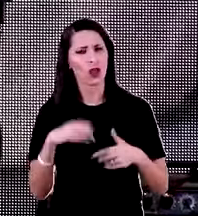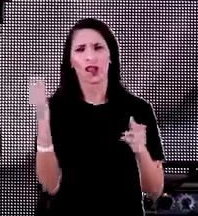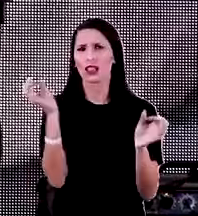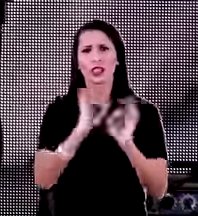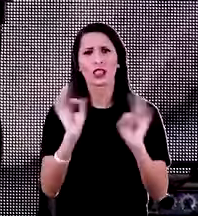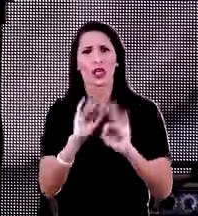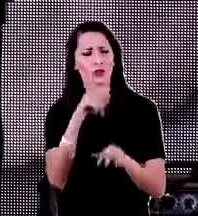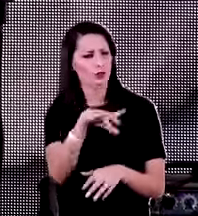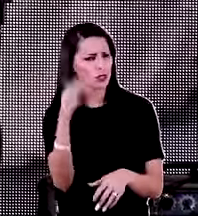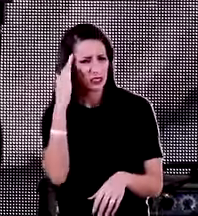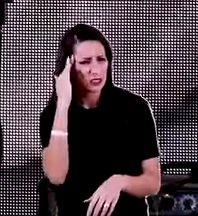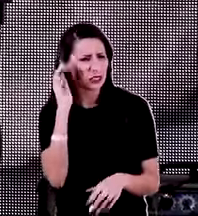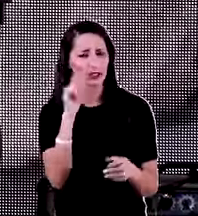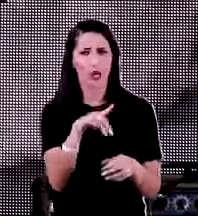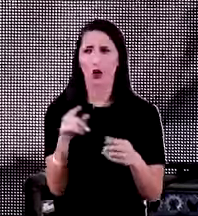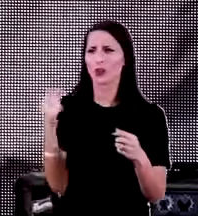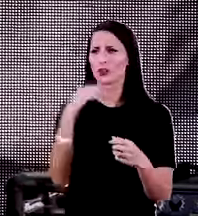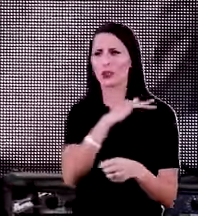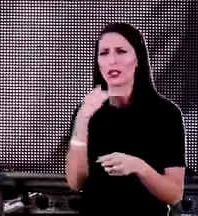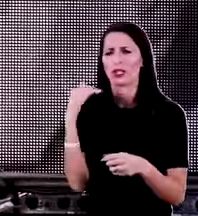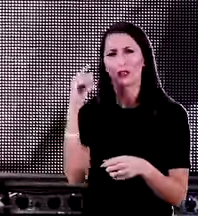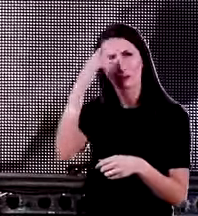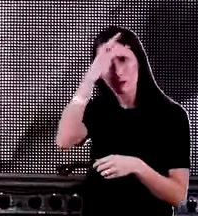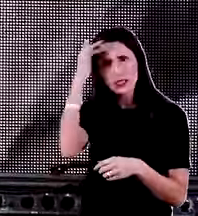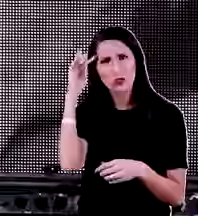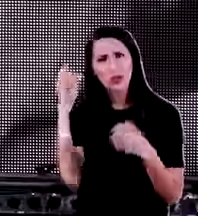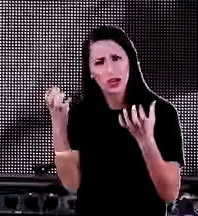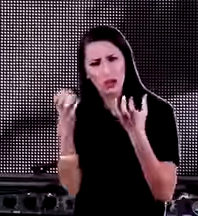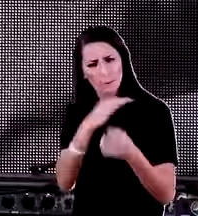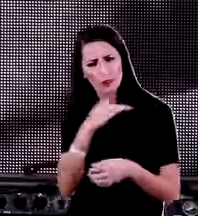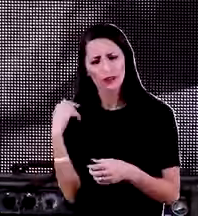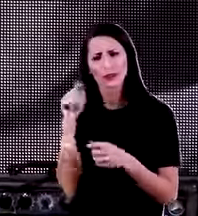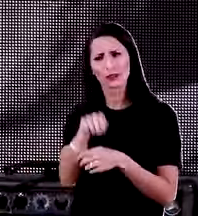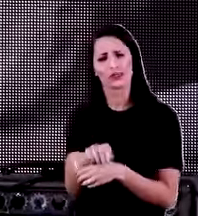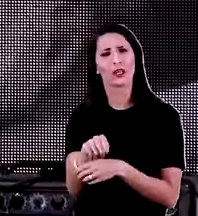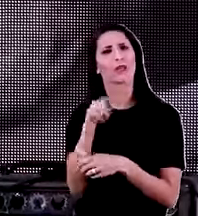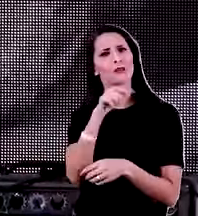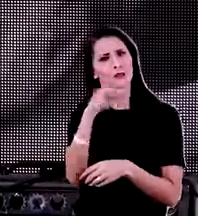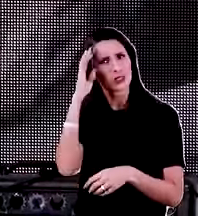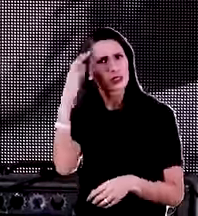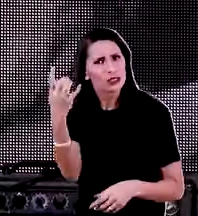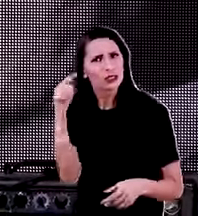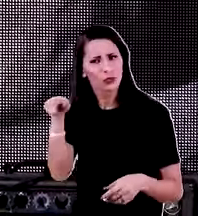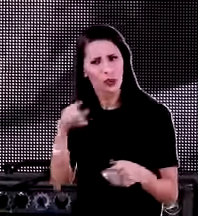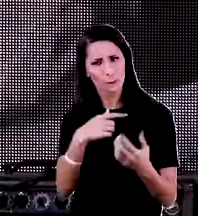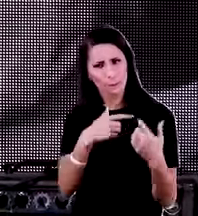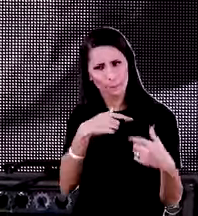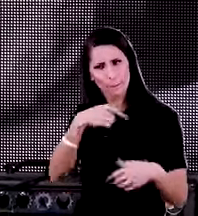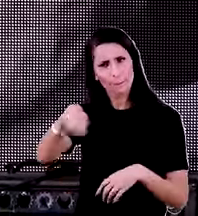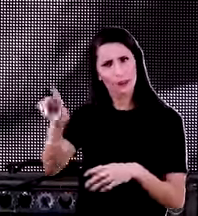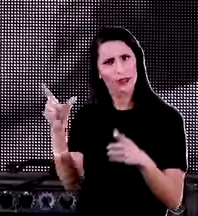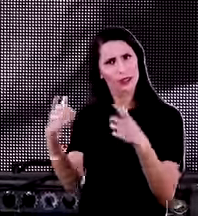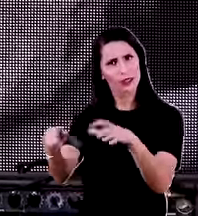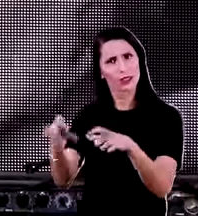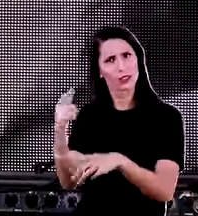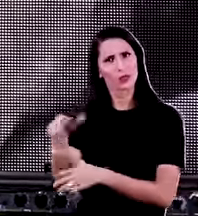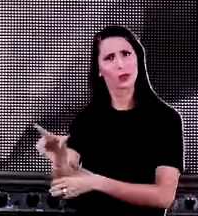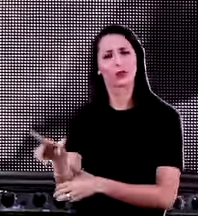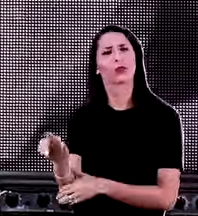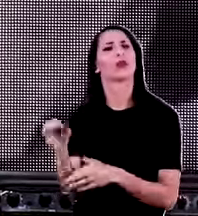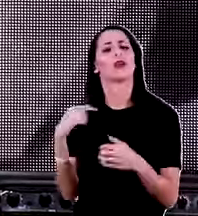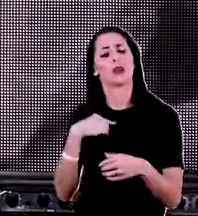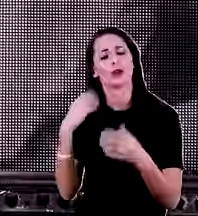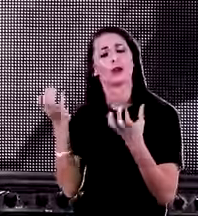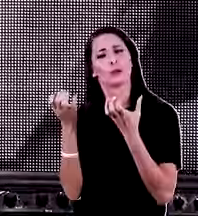estava todo mundo querendo matar você, você agora decidiu ir para Judeia. Ele, sim, eu decidi ir ficar com o meu amigo, porque eu preciso estar